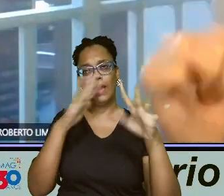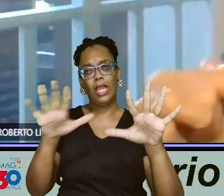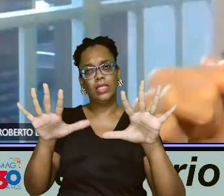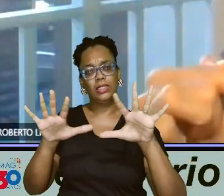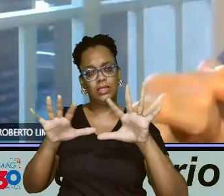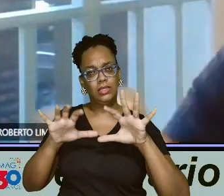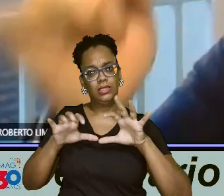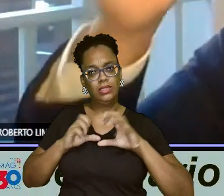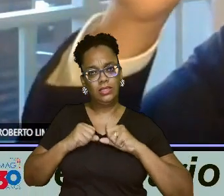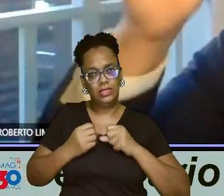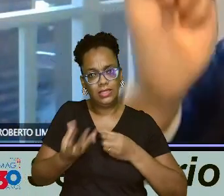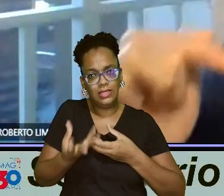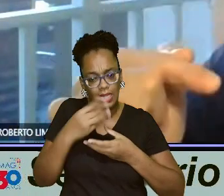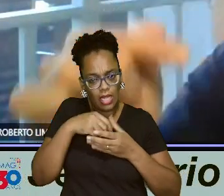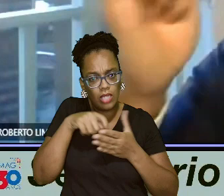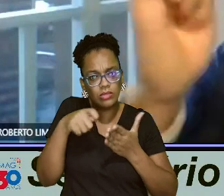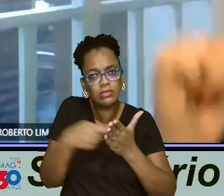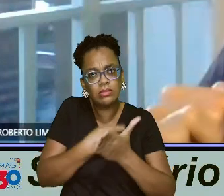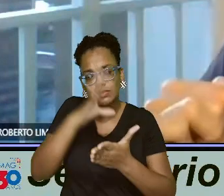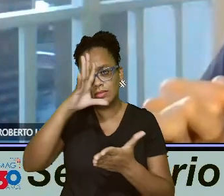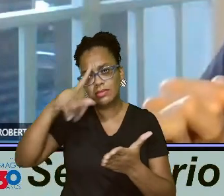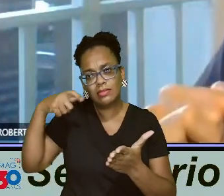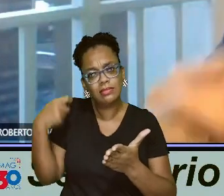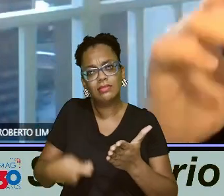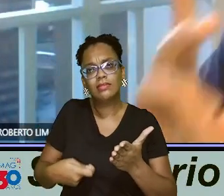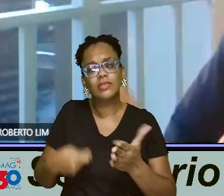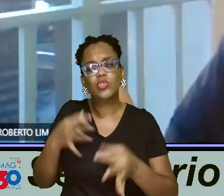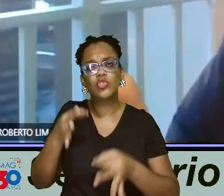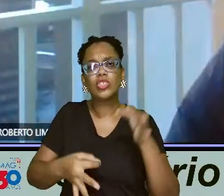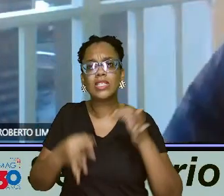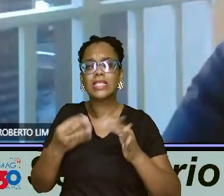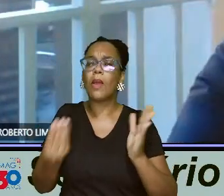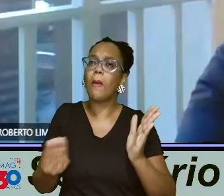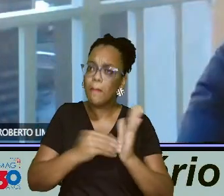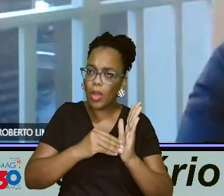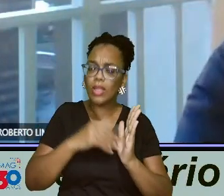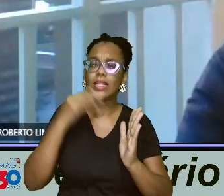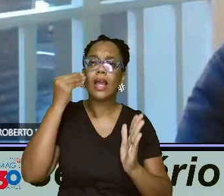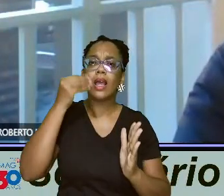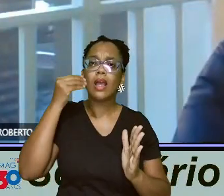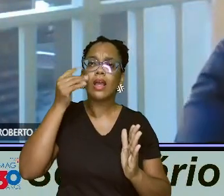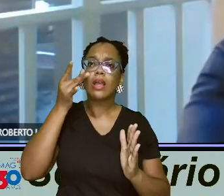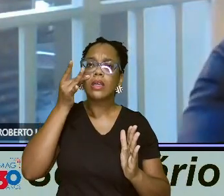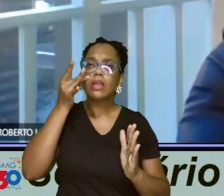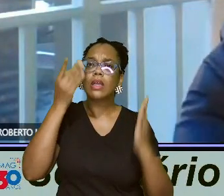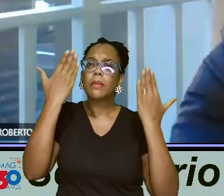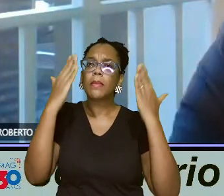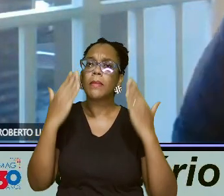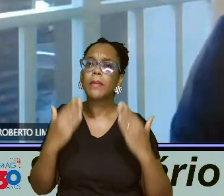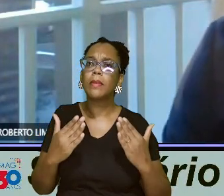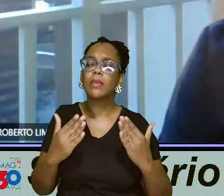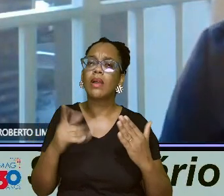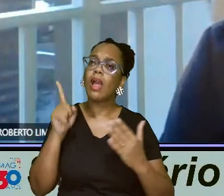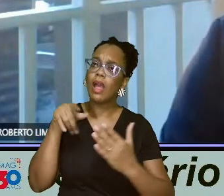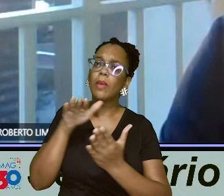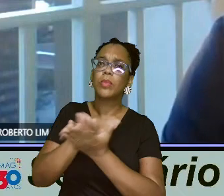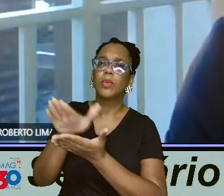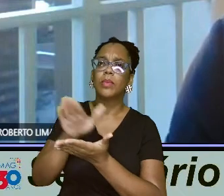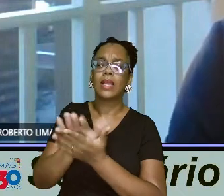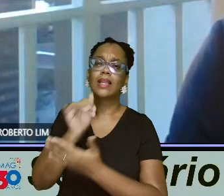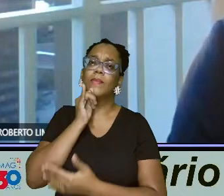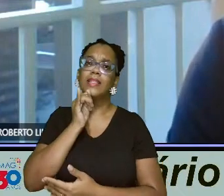decisão judicial dados empíricos. Basicamente, os dados publicados, por exemplo,